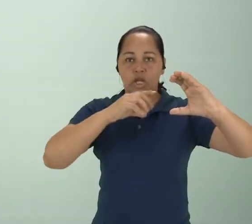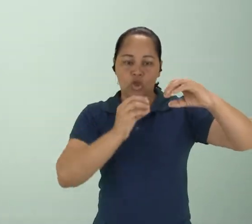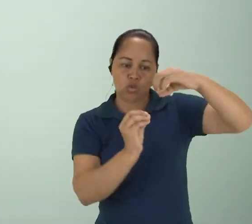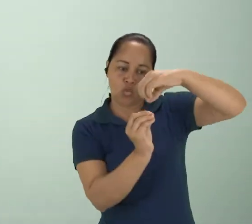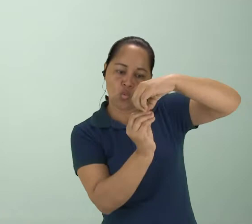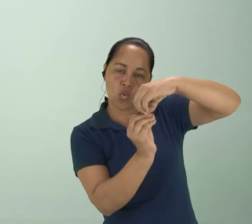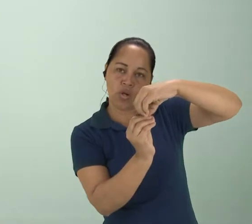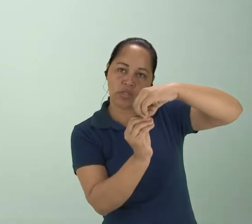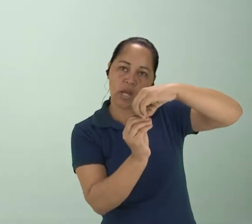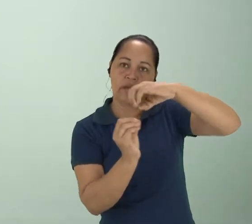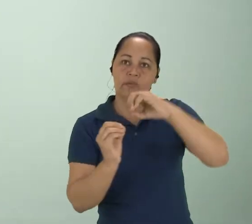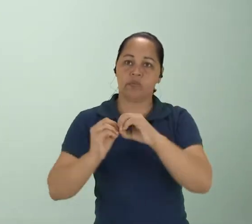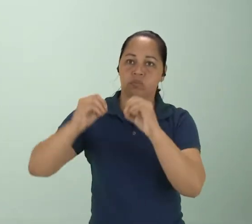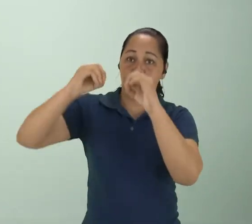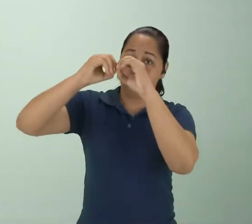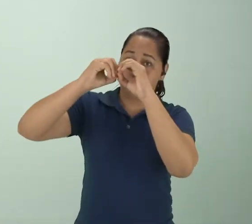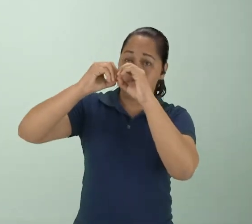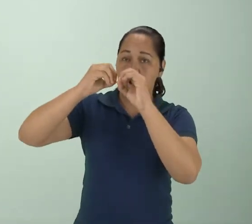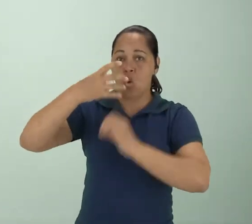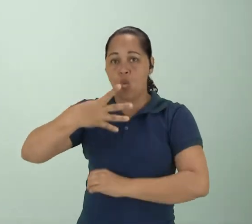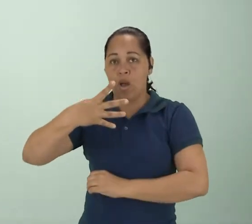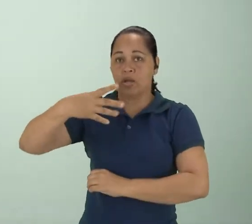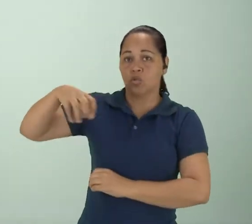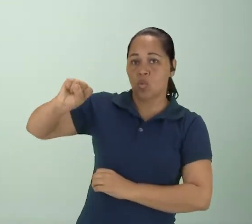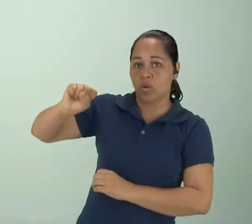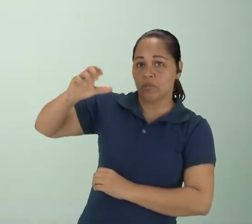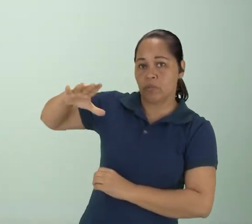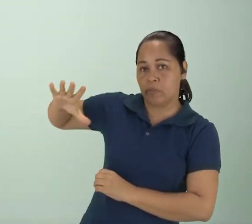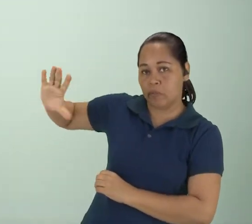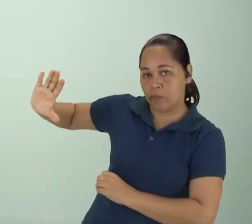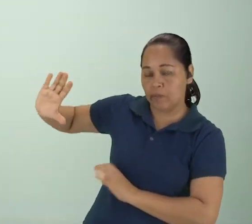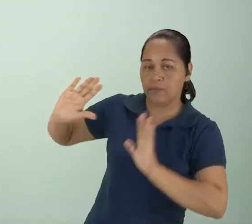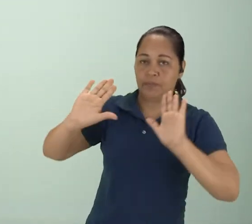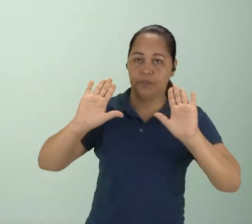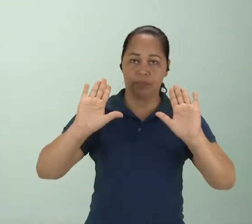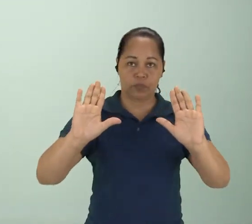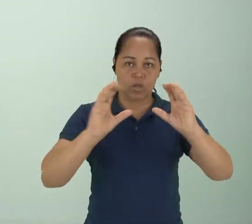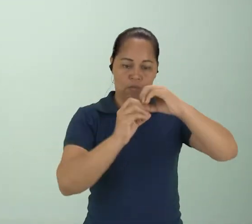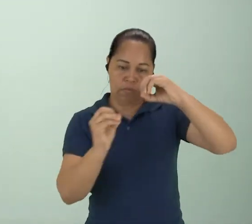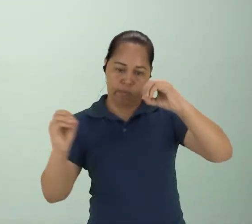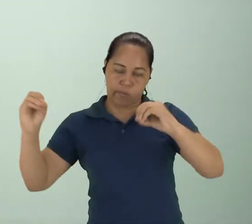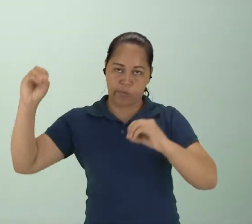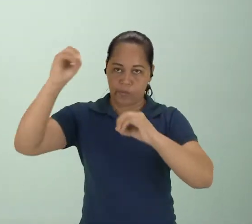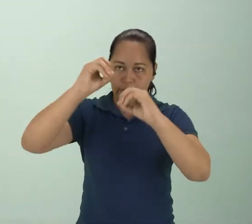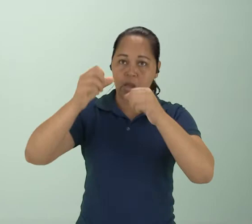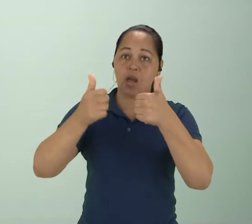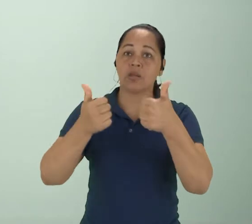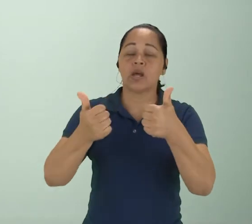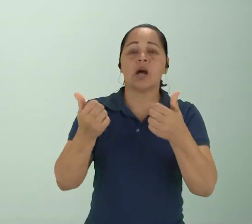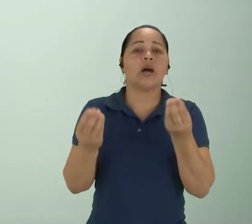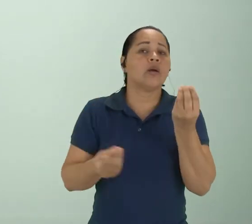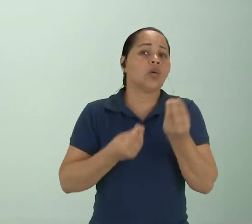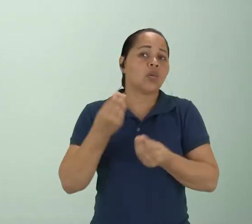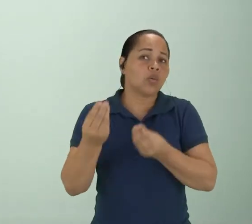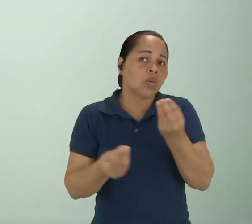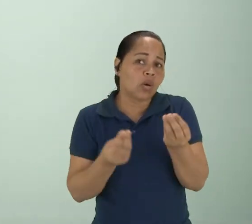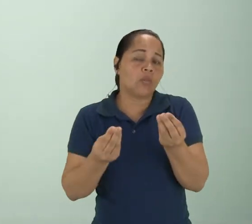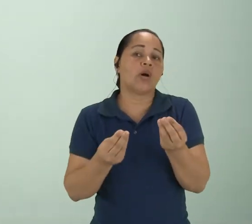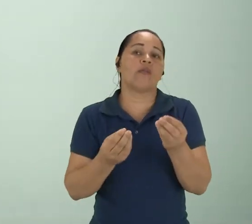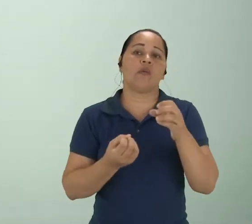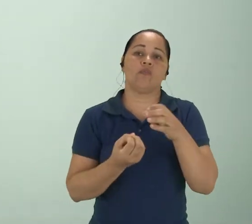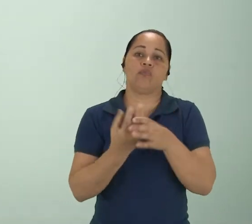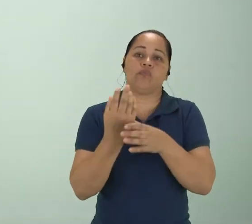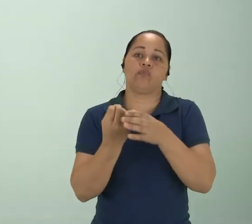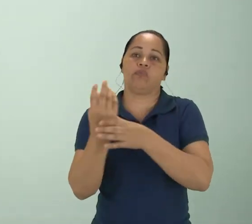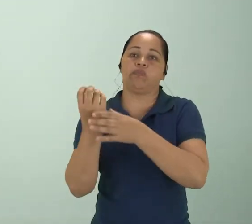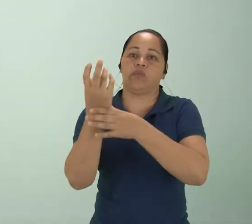4, e na sequência 8, e assim por diante. Através desses processos, as células unicelulares elas vão se reproduzir.